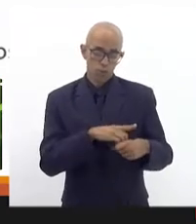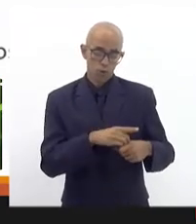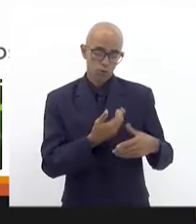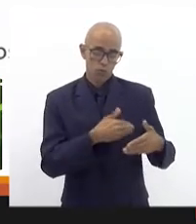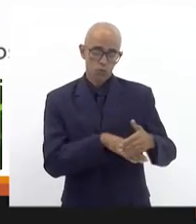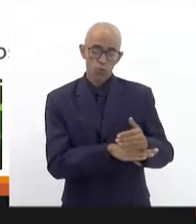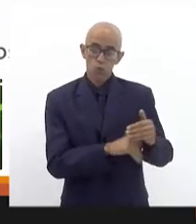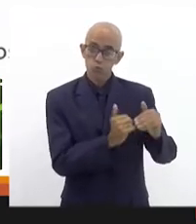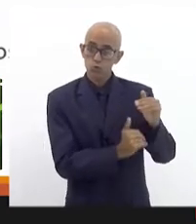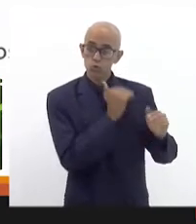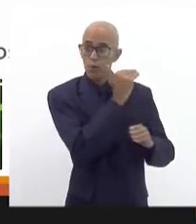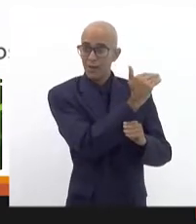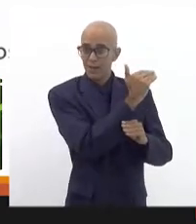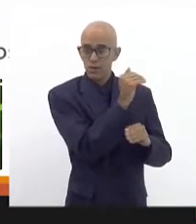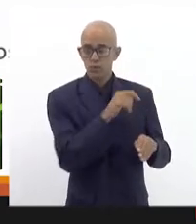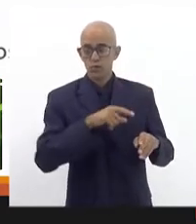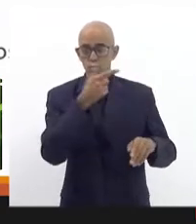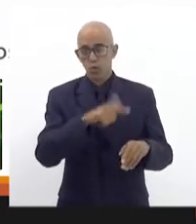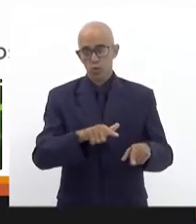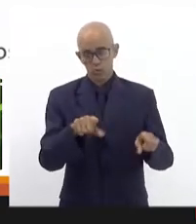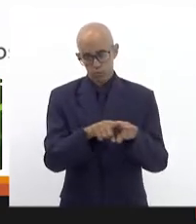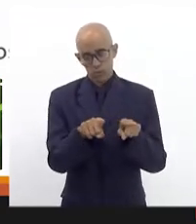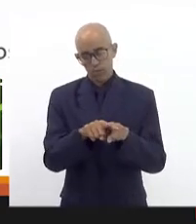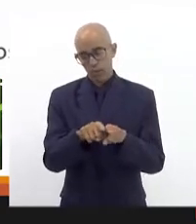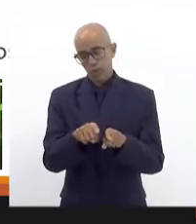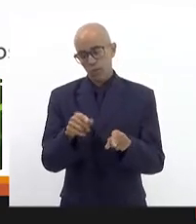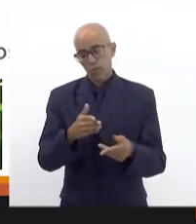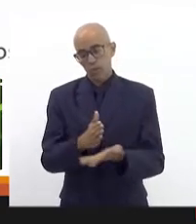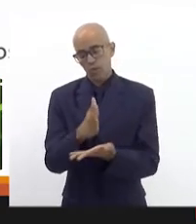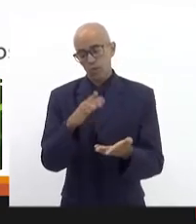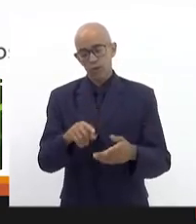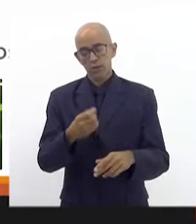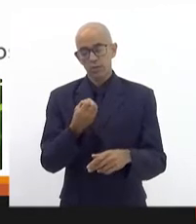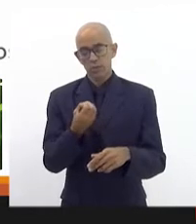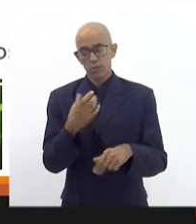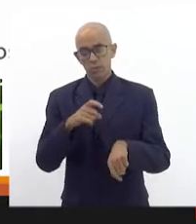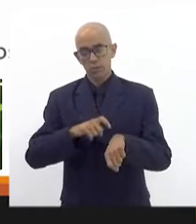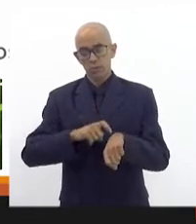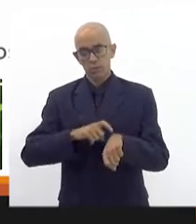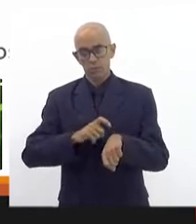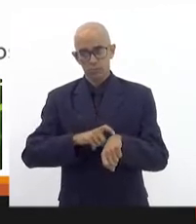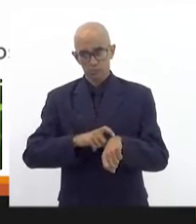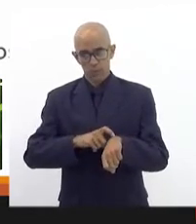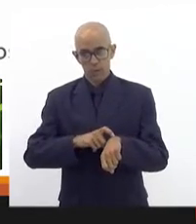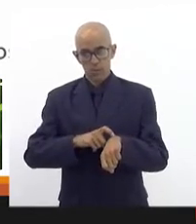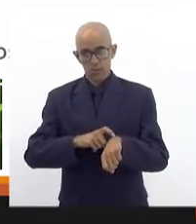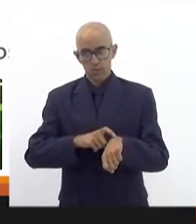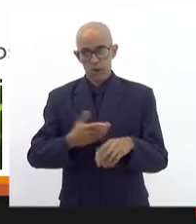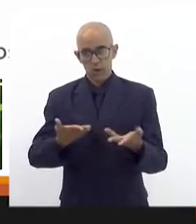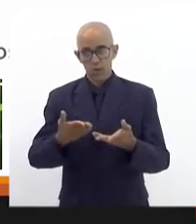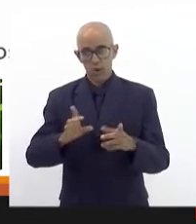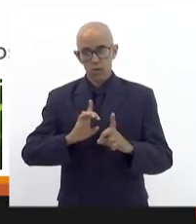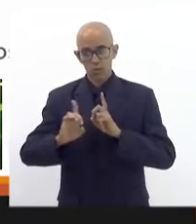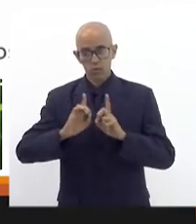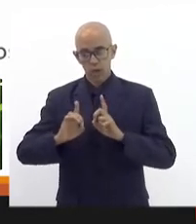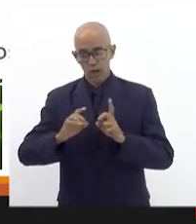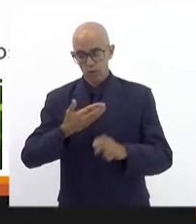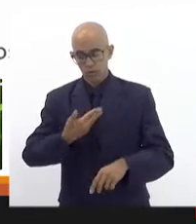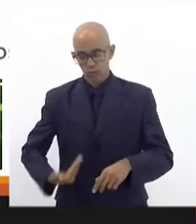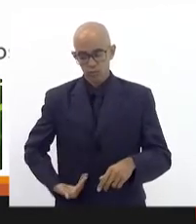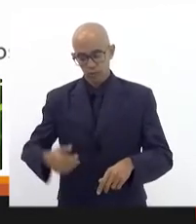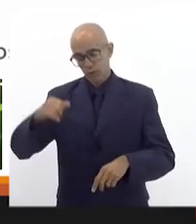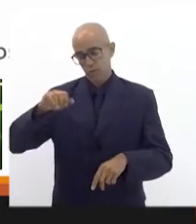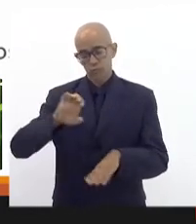aprovados, né, um momento bom de produção legislativa da LERJ, né, com um diálogo com o governo do Estado, e